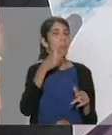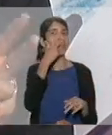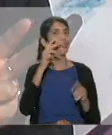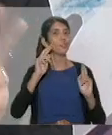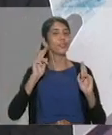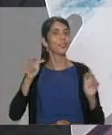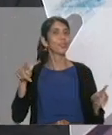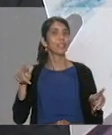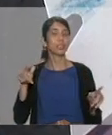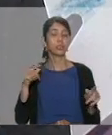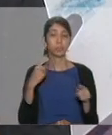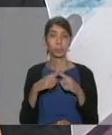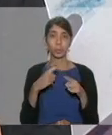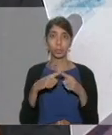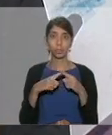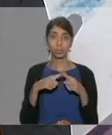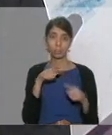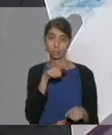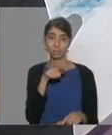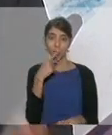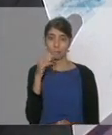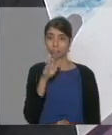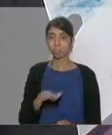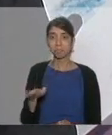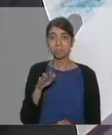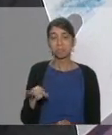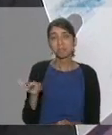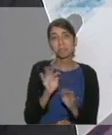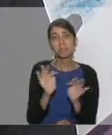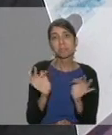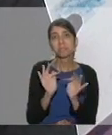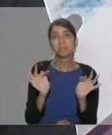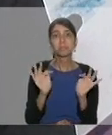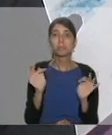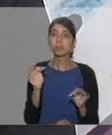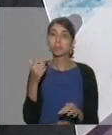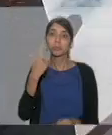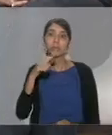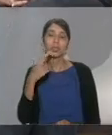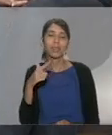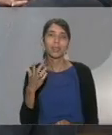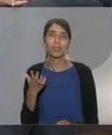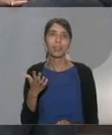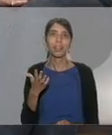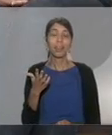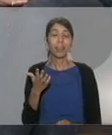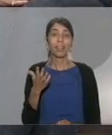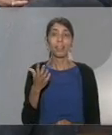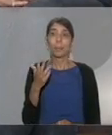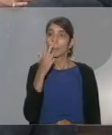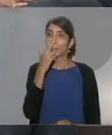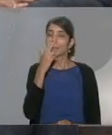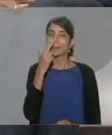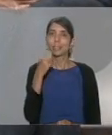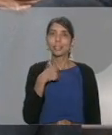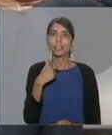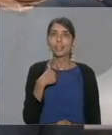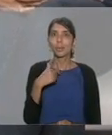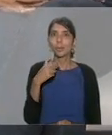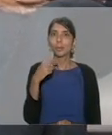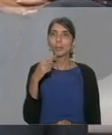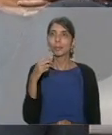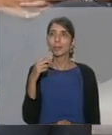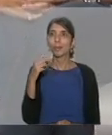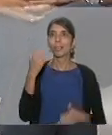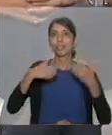coisa meio diferente. Porque você fala da infância humilde. Não tinha senso. Por isso que essa questão de